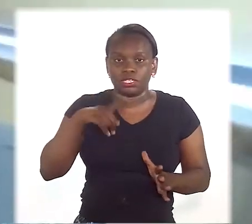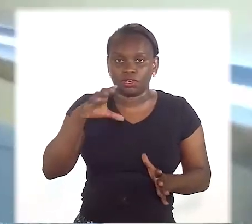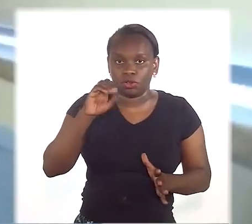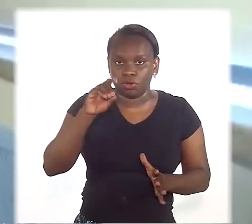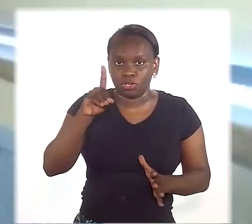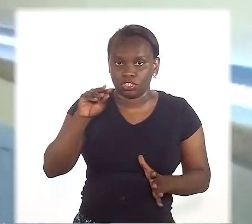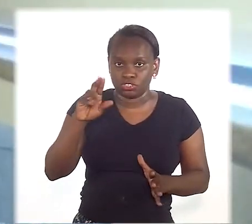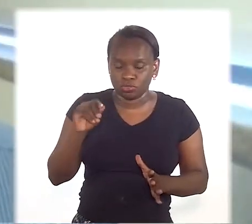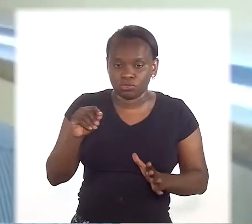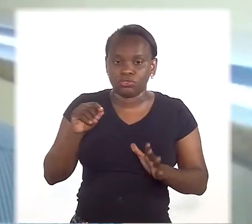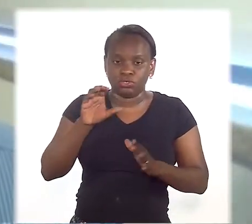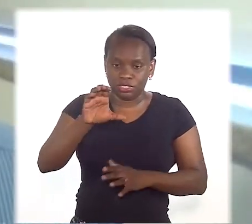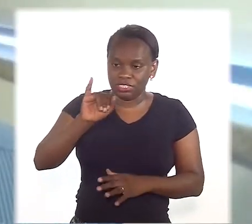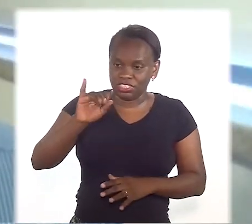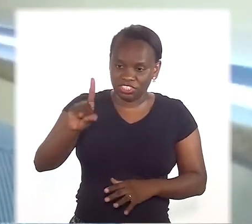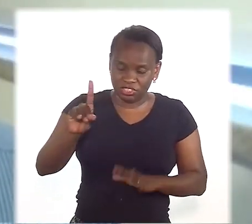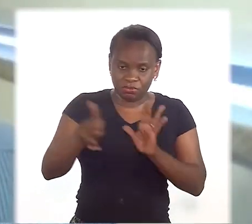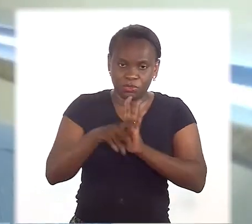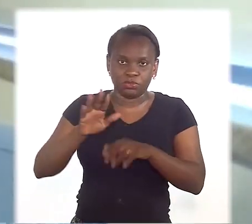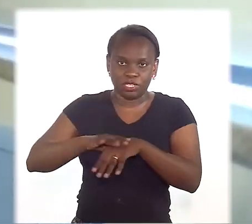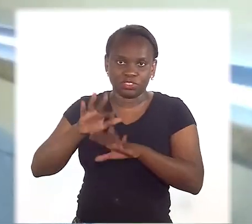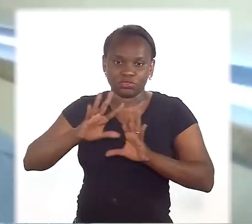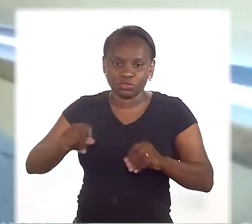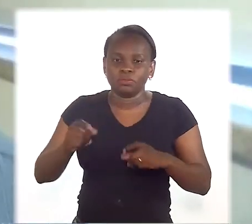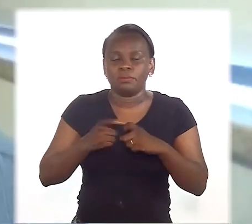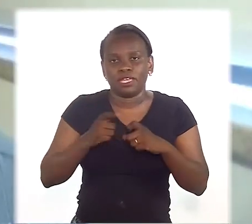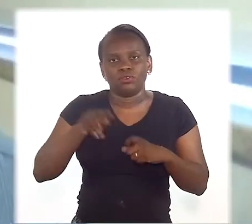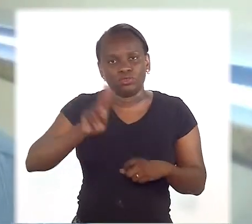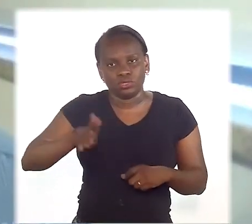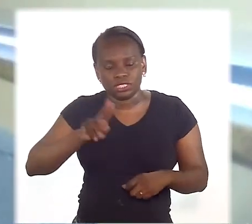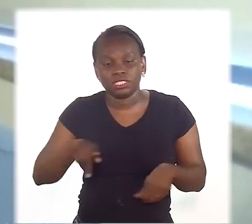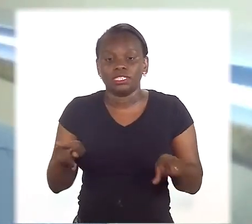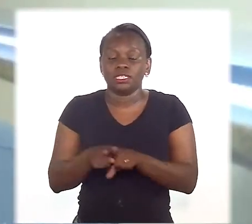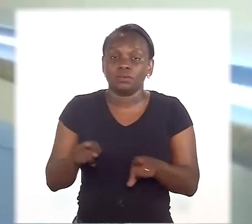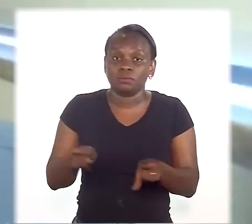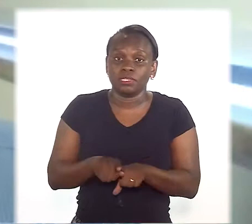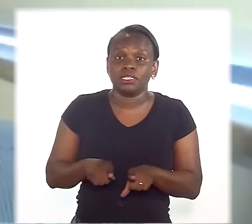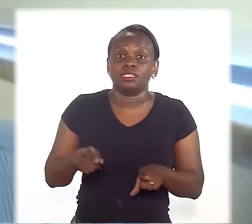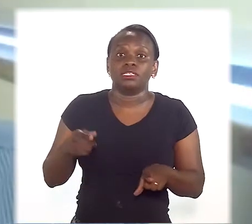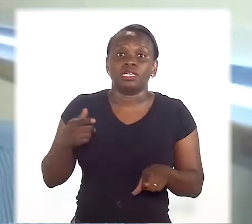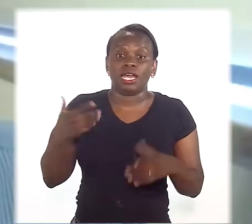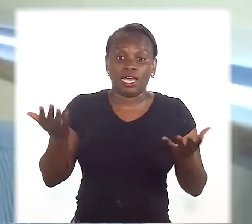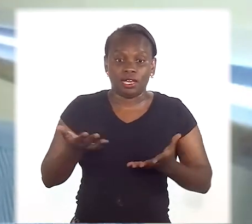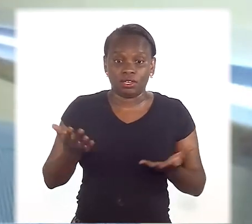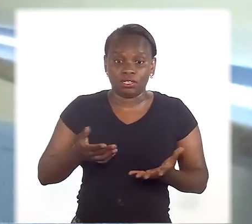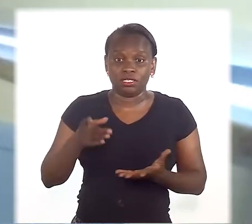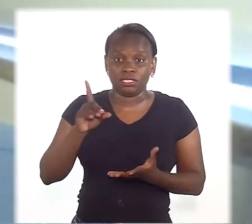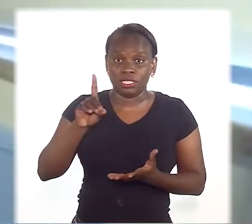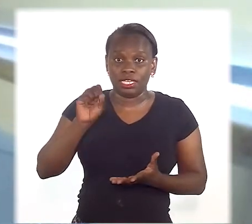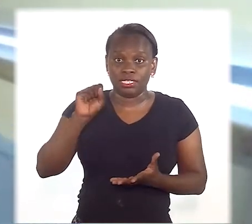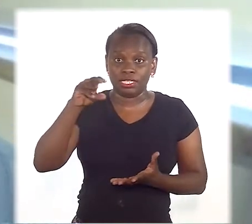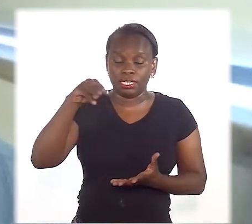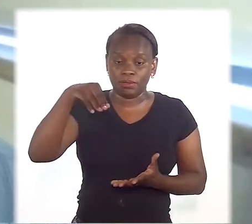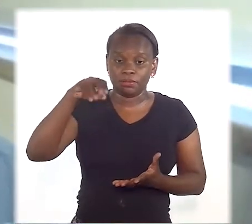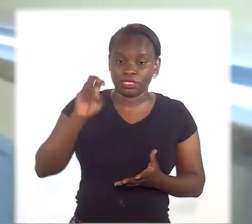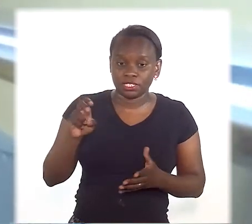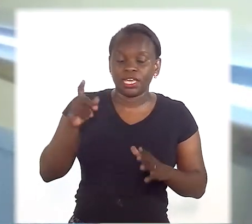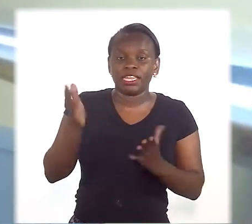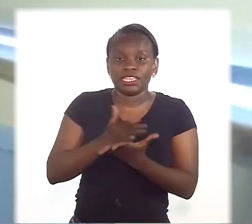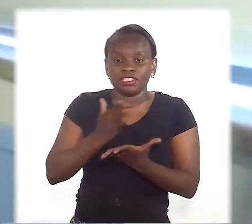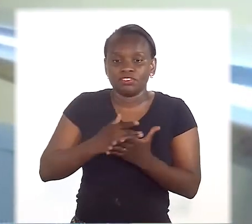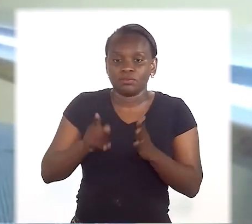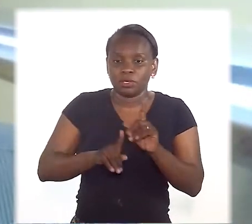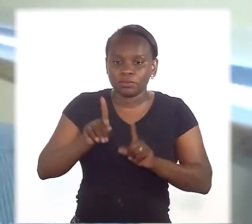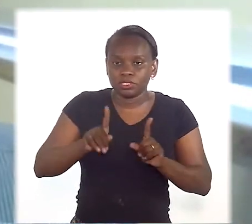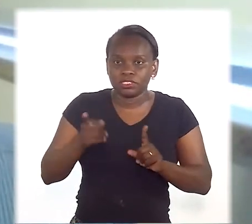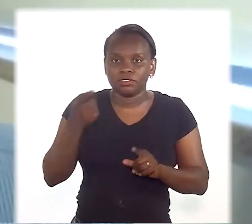Código Internacional de Doenças, que é o CID, utilizado pela medicina, e também pelo atual DSM-5, que é o Livro de